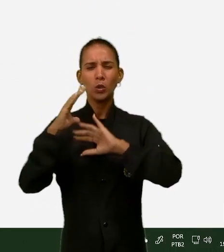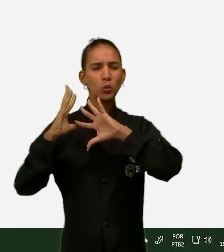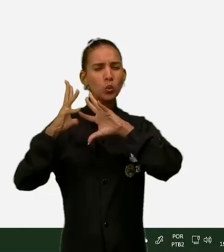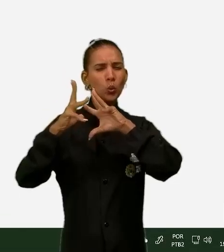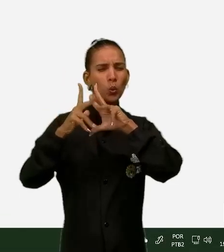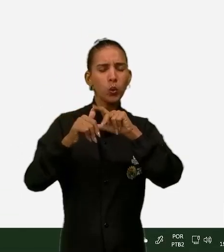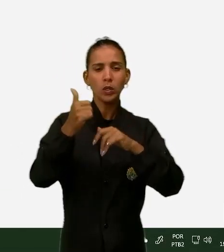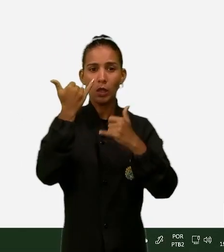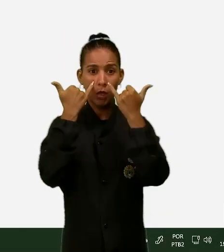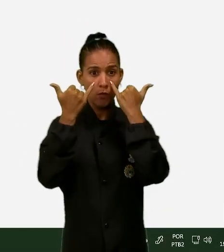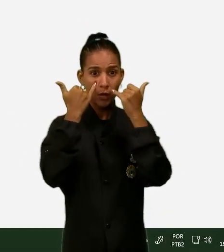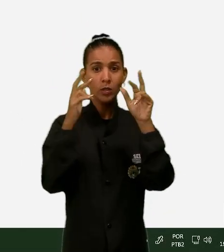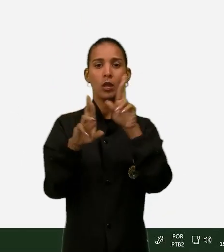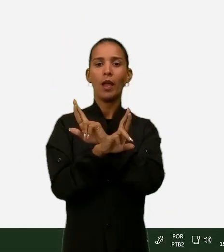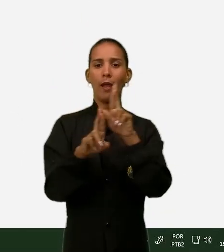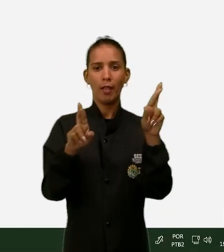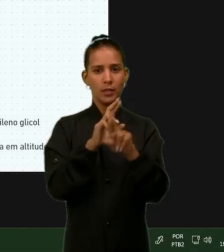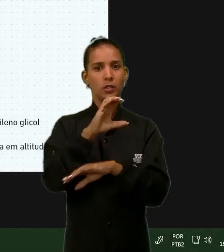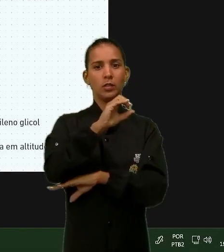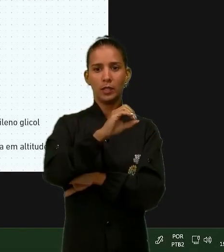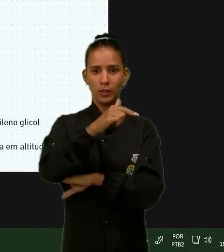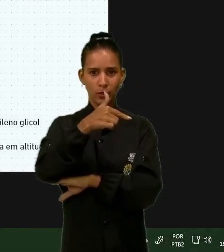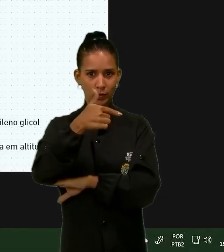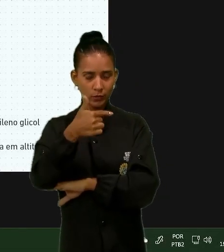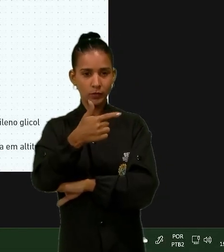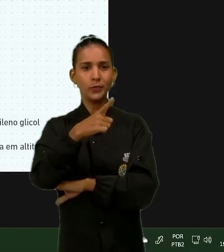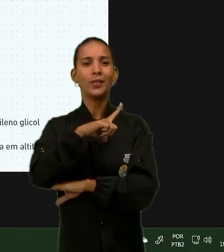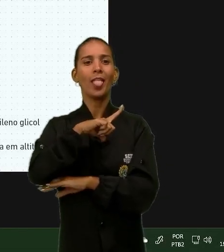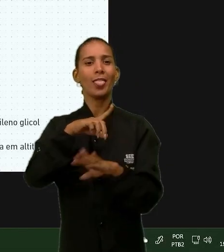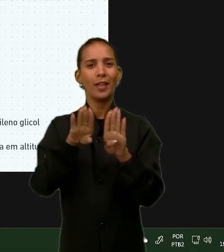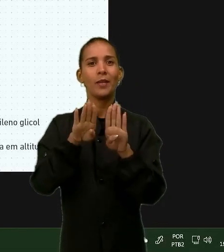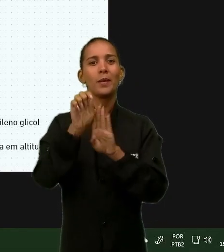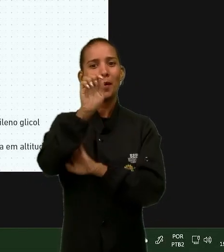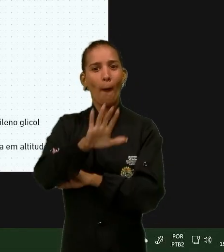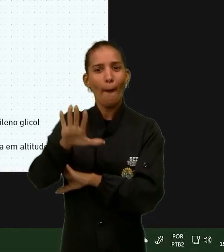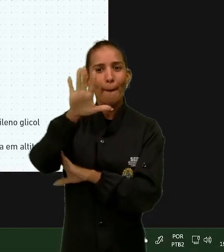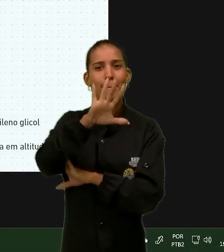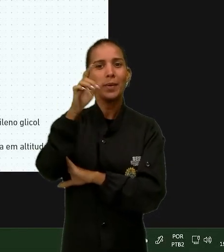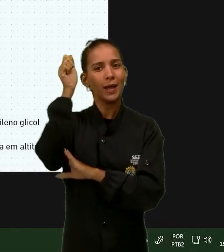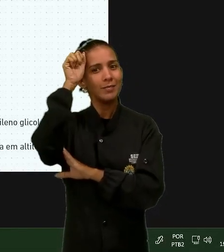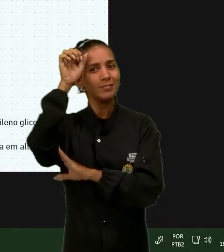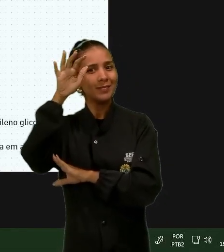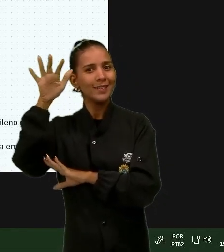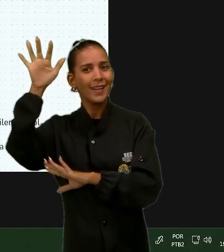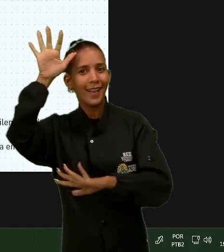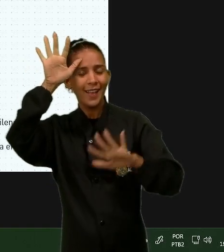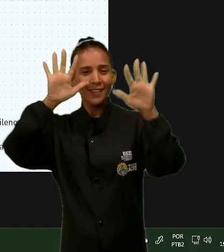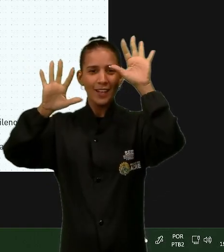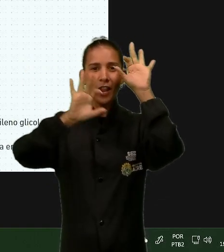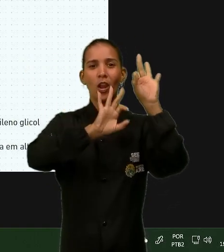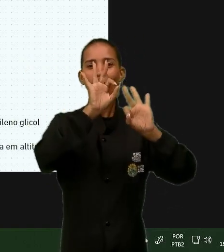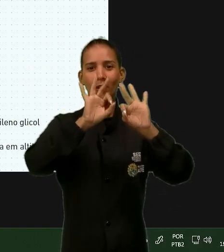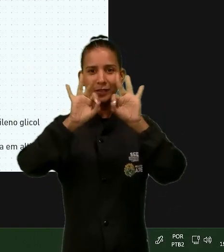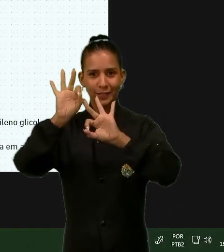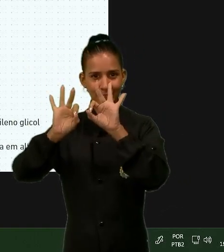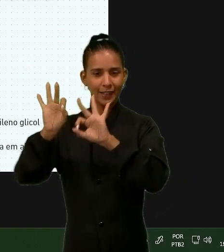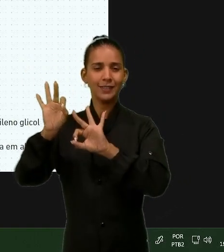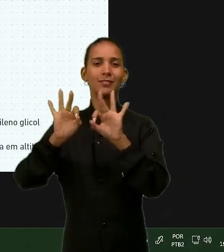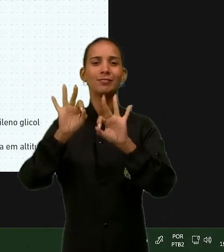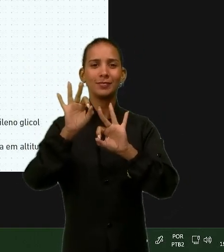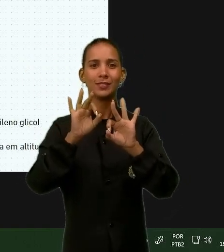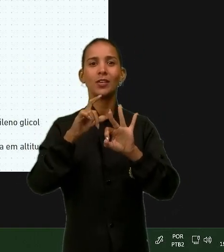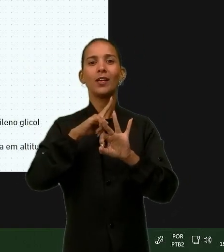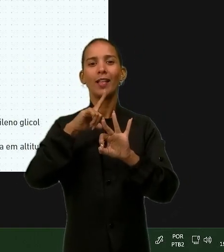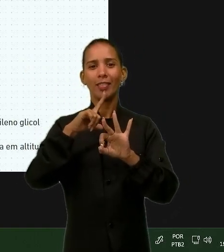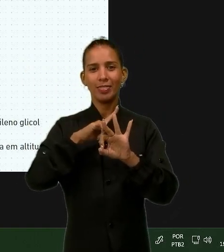ao oxigênio. Temos aqui um mapa mental, que fala sobre as suas principais ocorrências, né? Então, ele